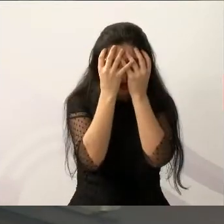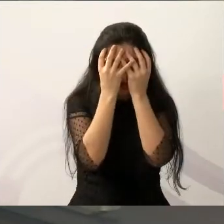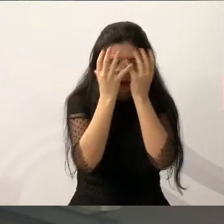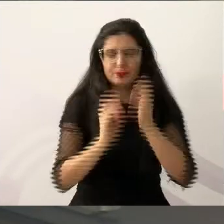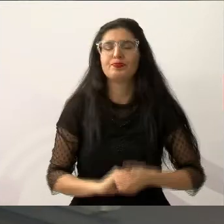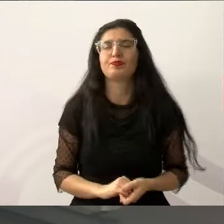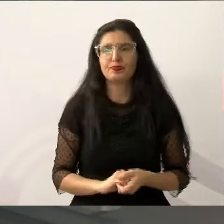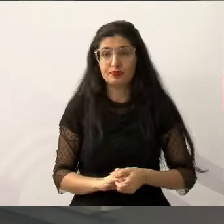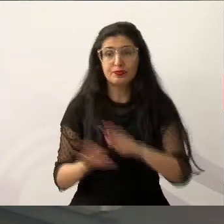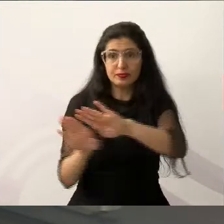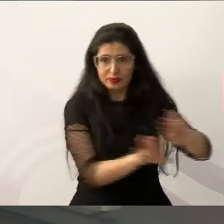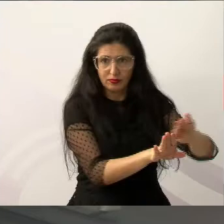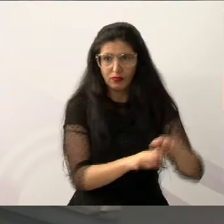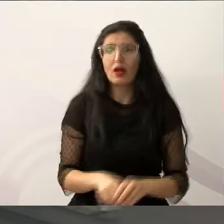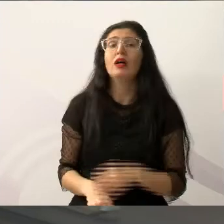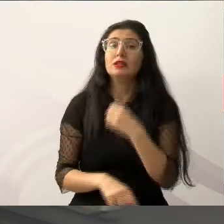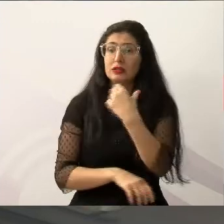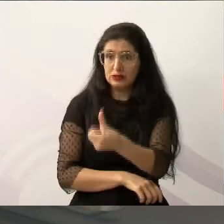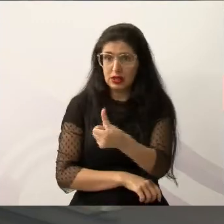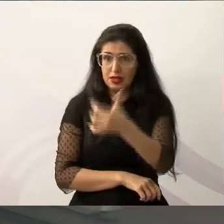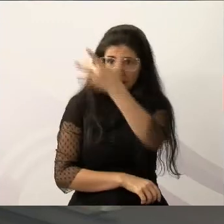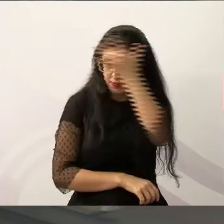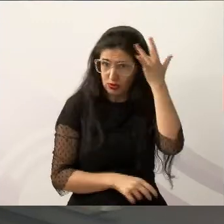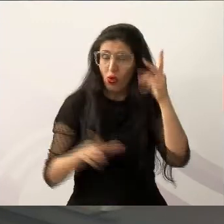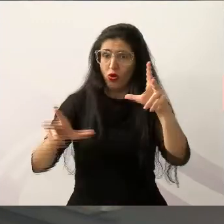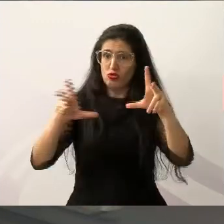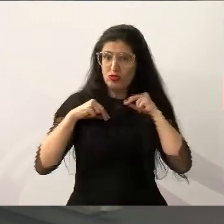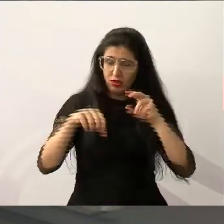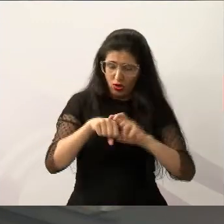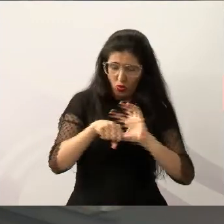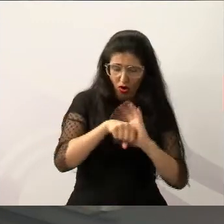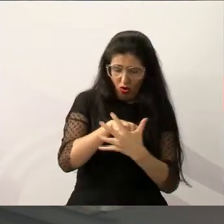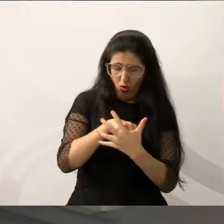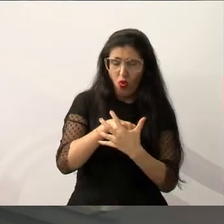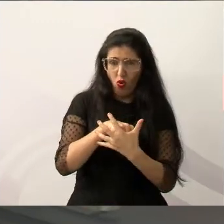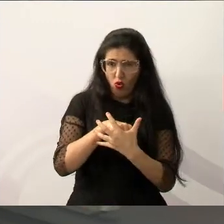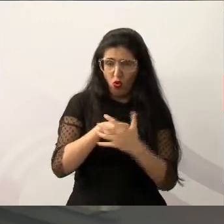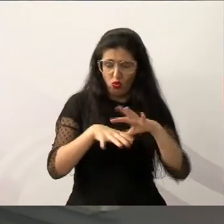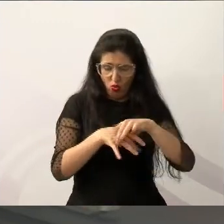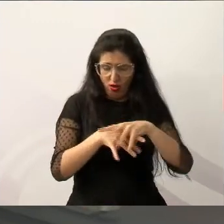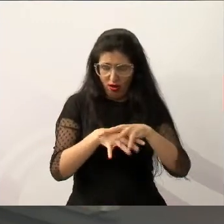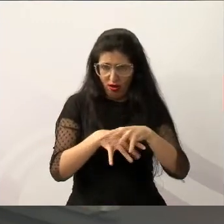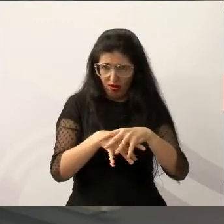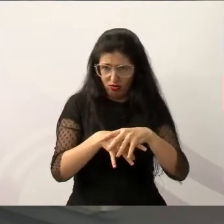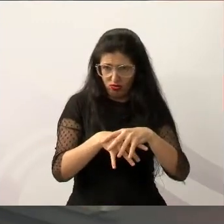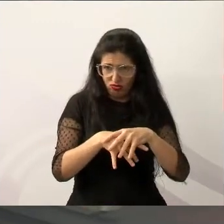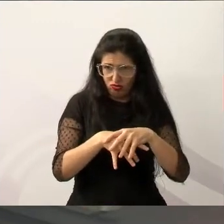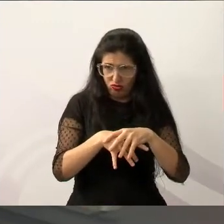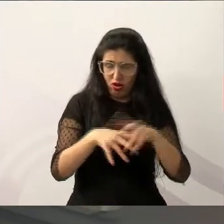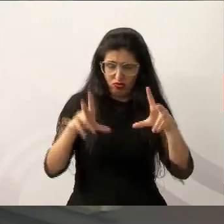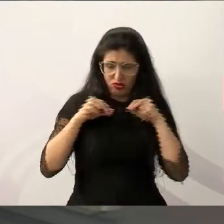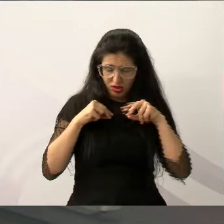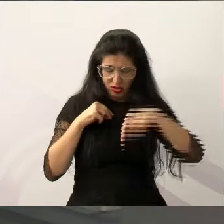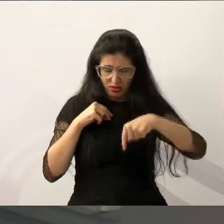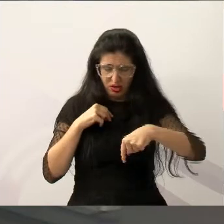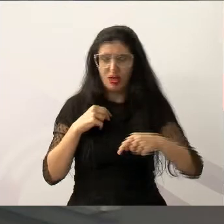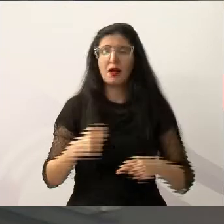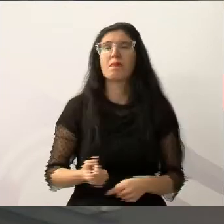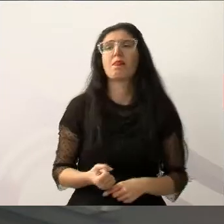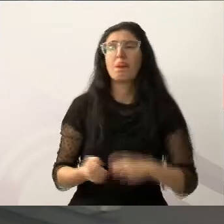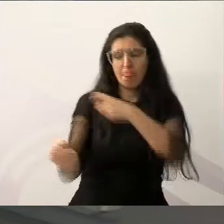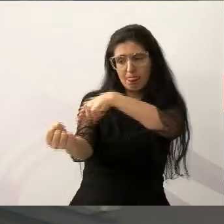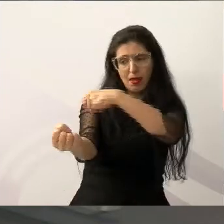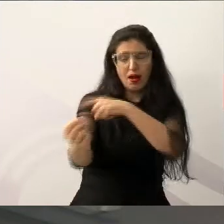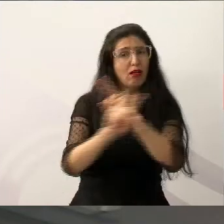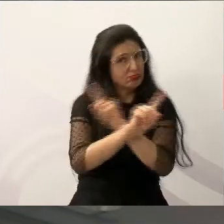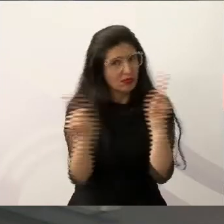casos, como já foi colocado. Nenhum desses casos está internado, enfim, está na sua casa,